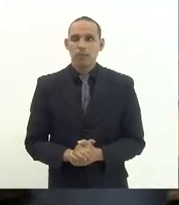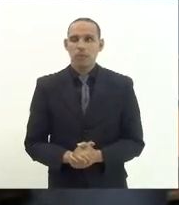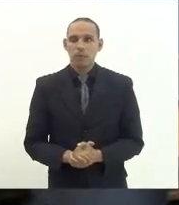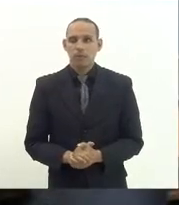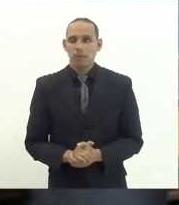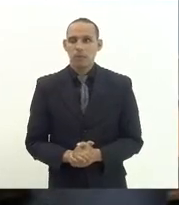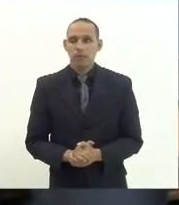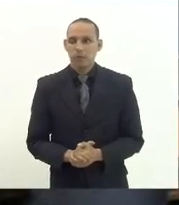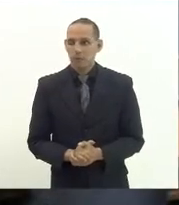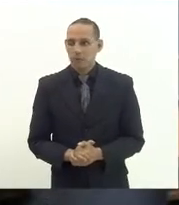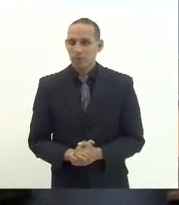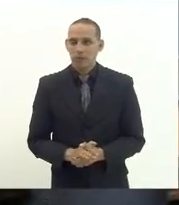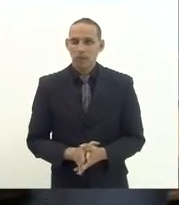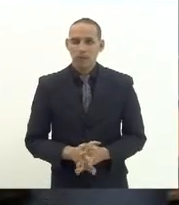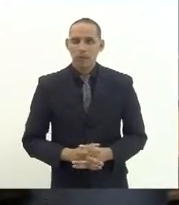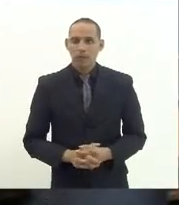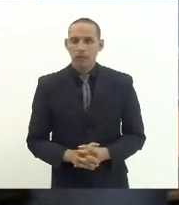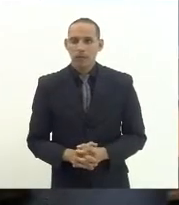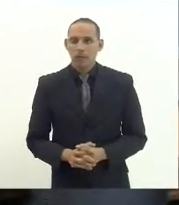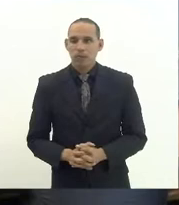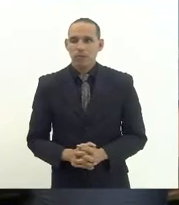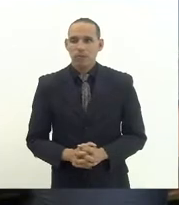E aí